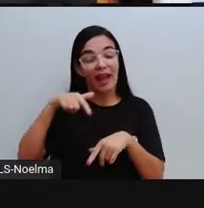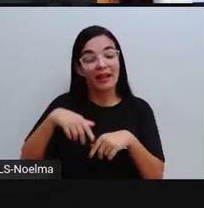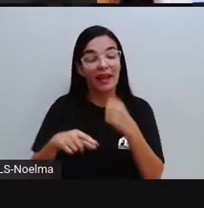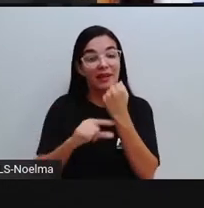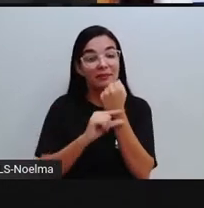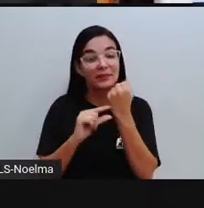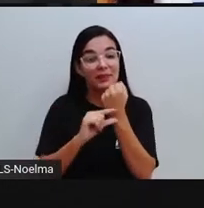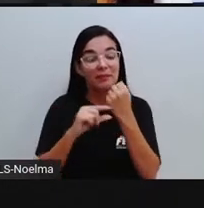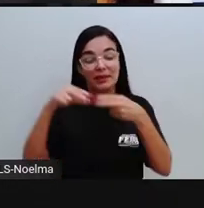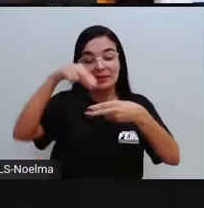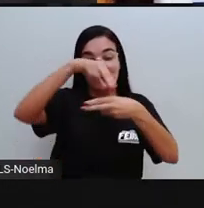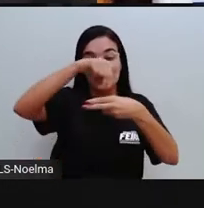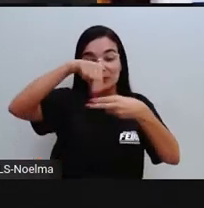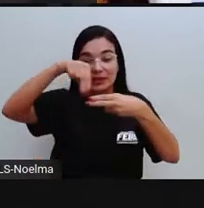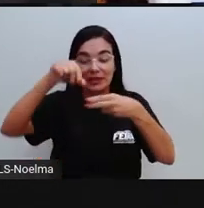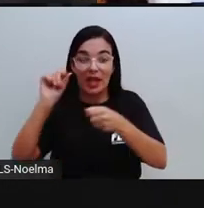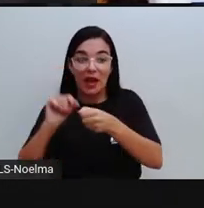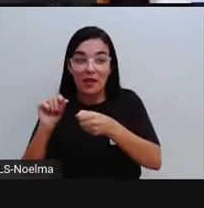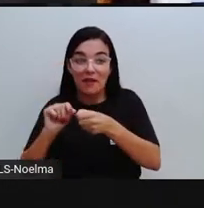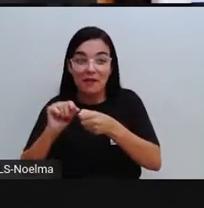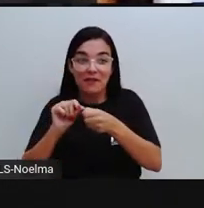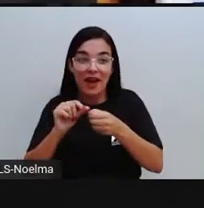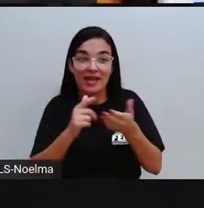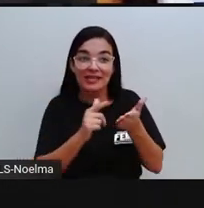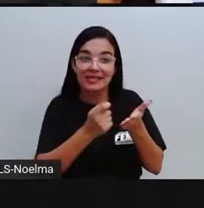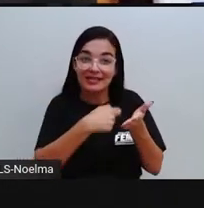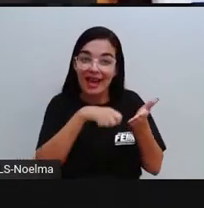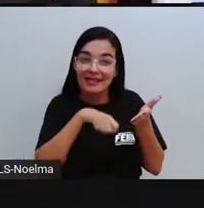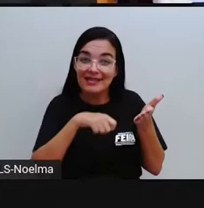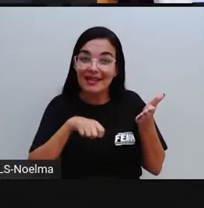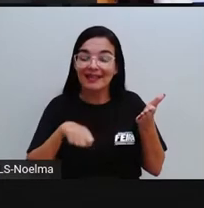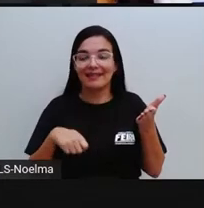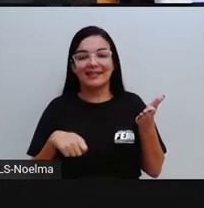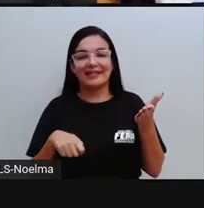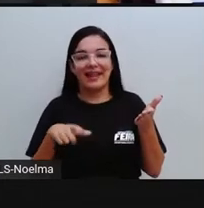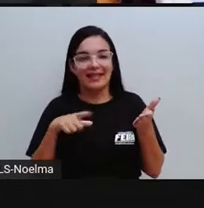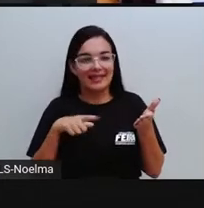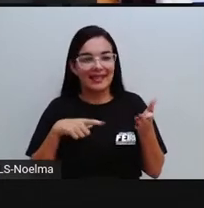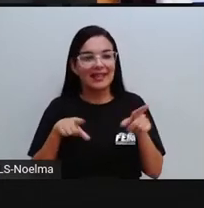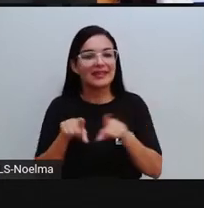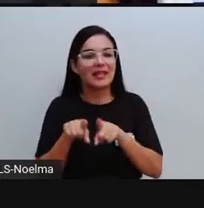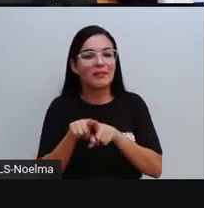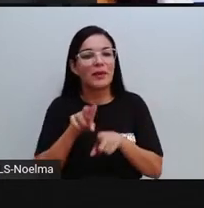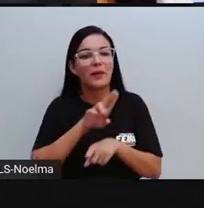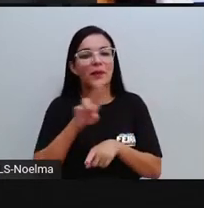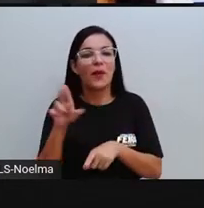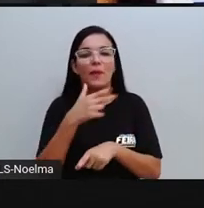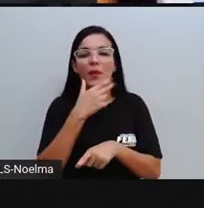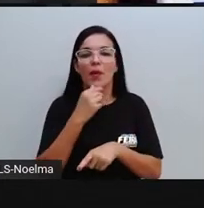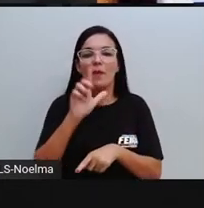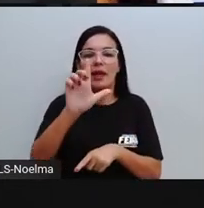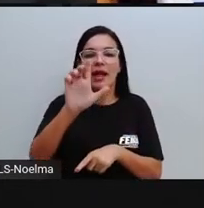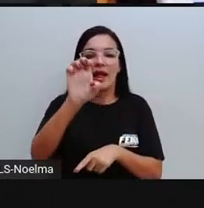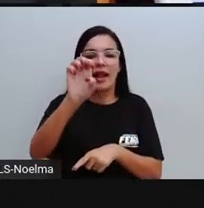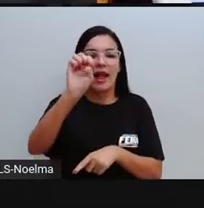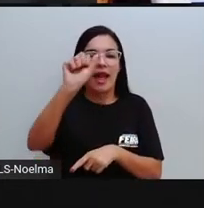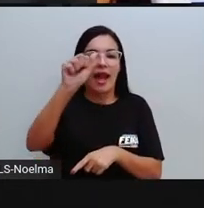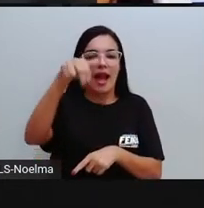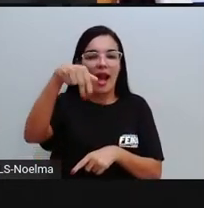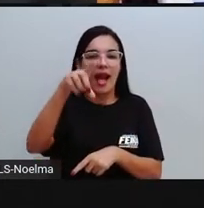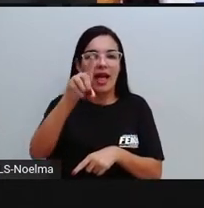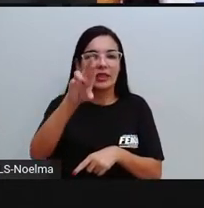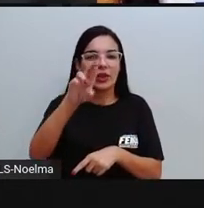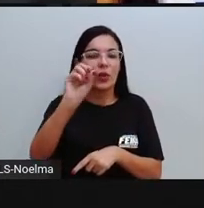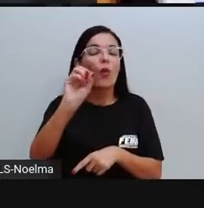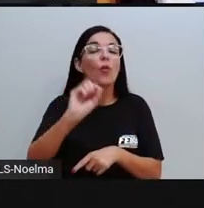temos, mas nós temos vários outros cordelistas, inclusive, dentre eles, nós já falamos sobre Leandro Gomes de Barros, né, que foi um dos